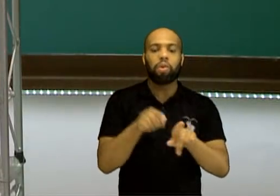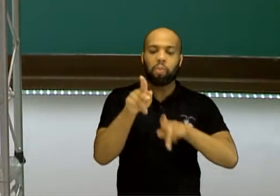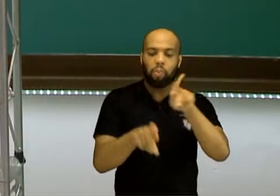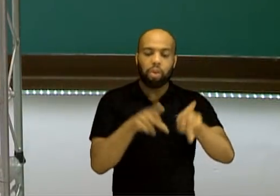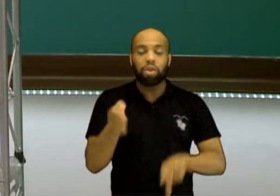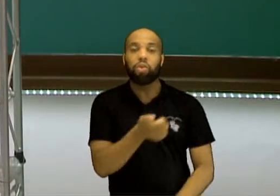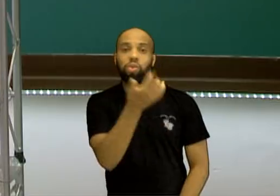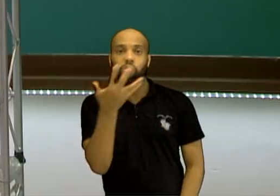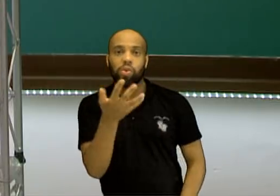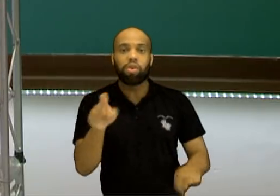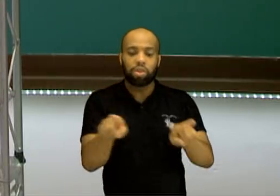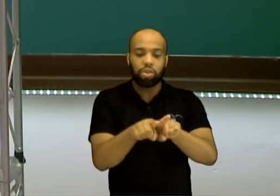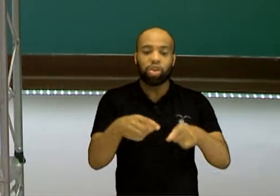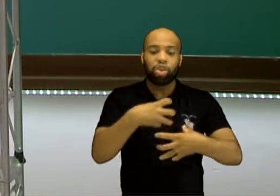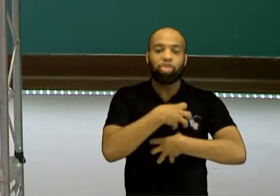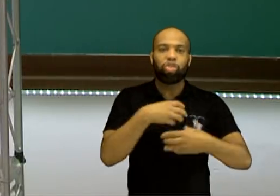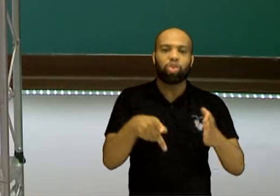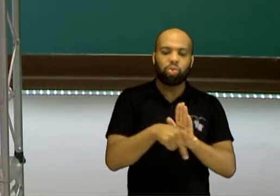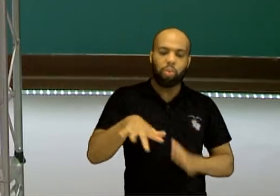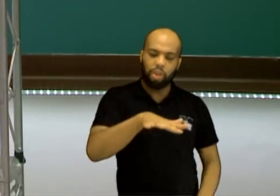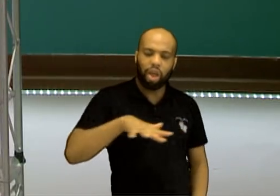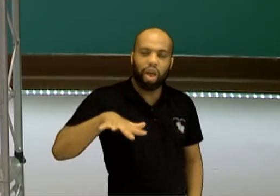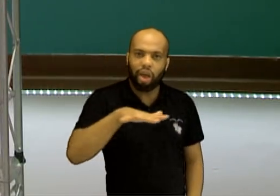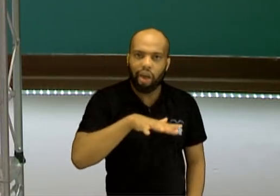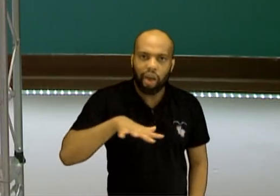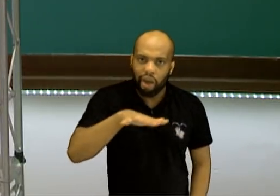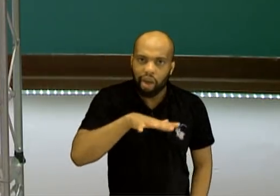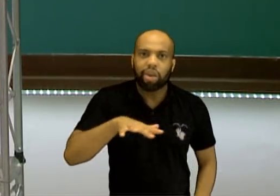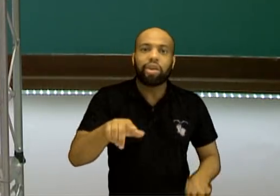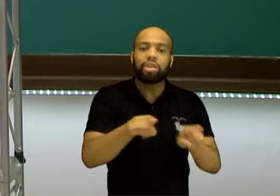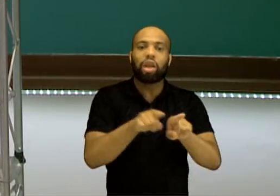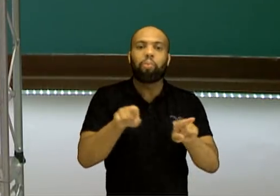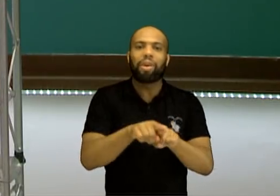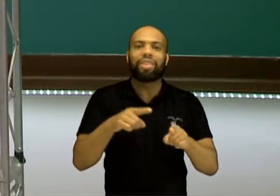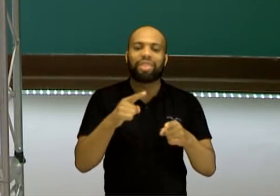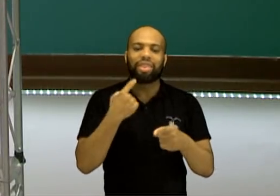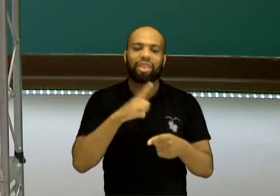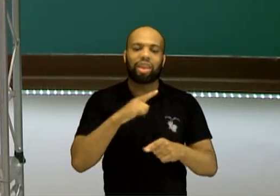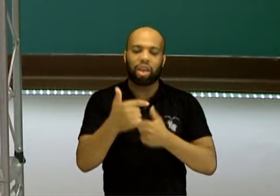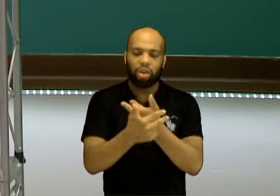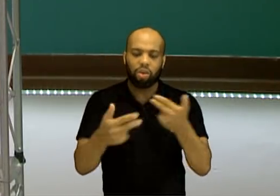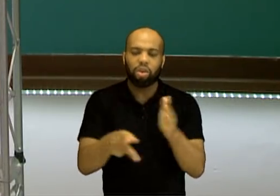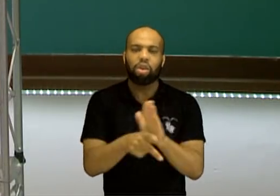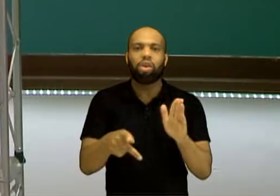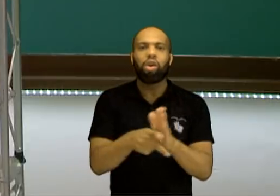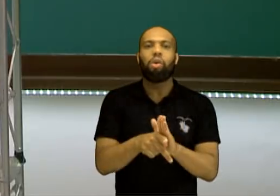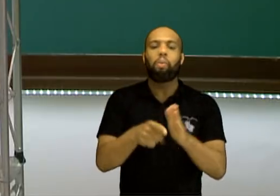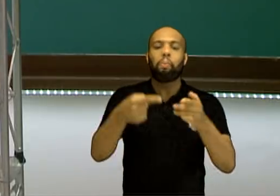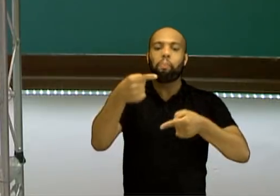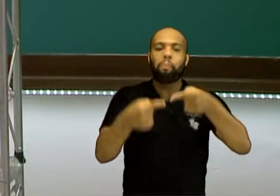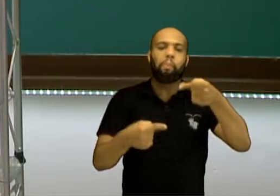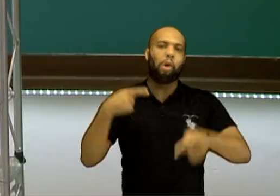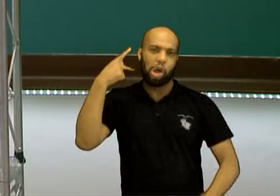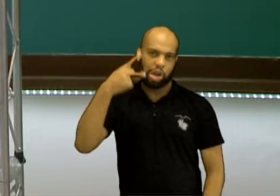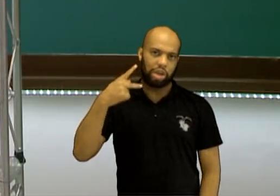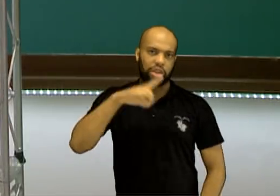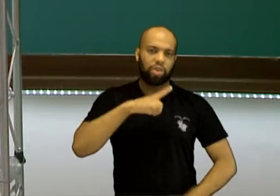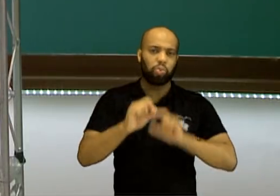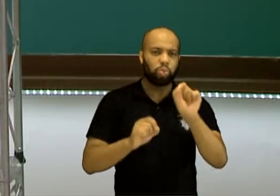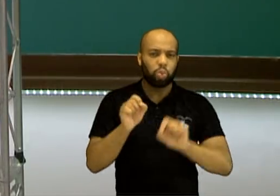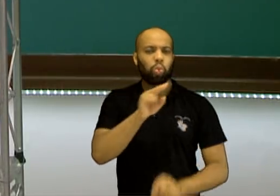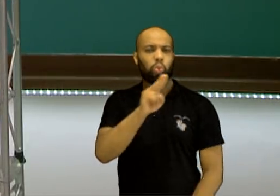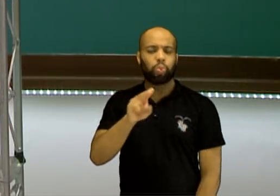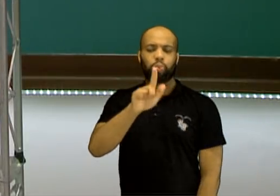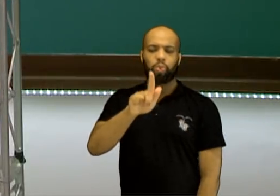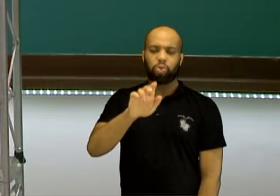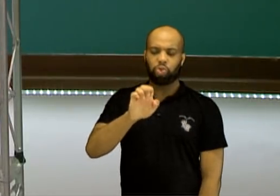a geologia desse território versus os processos políticos. Nós temos a geopolítica. São as estratégias que os